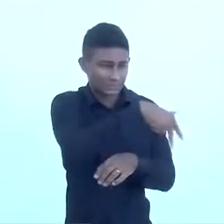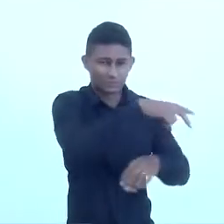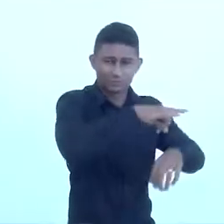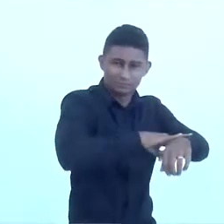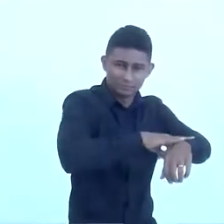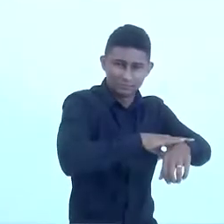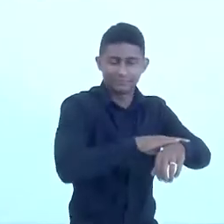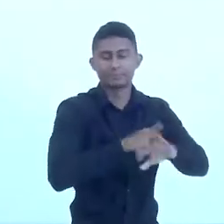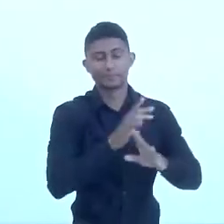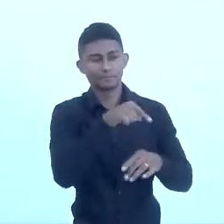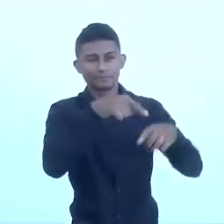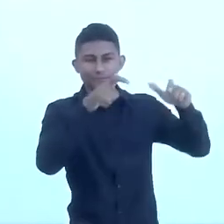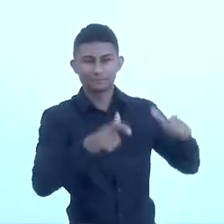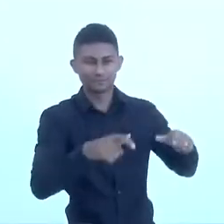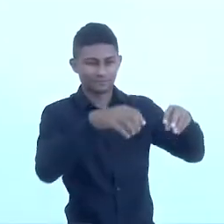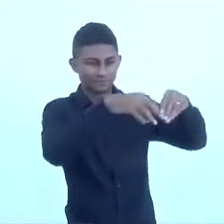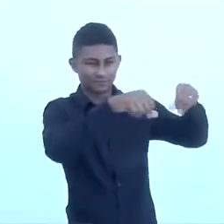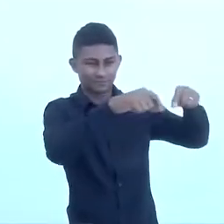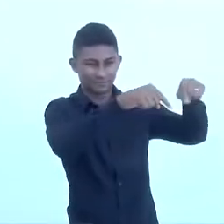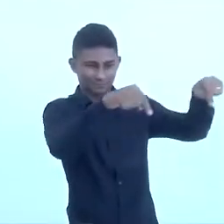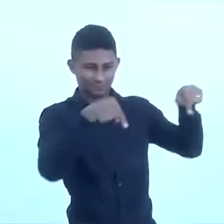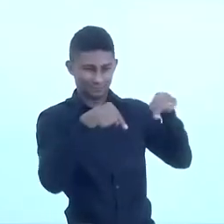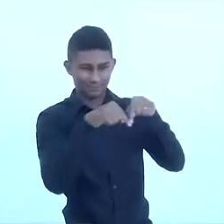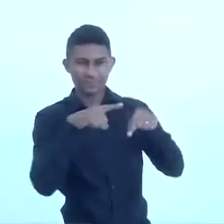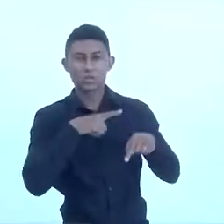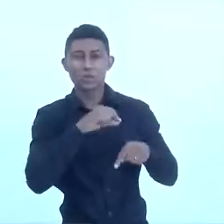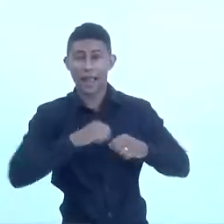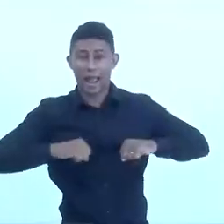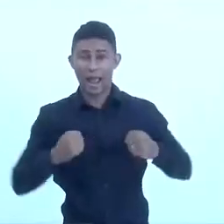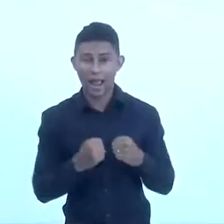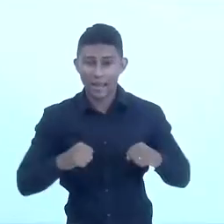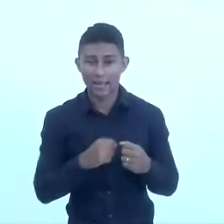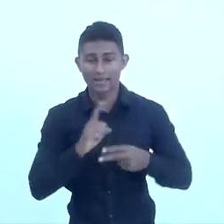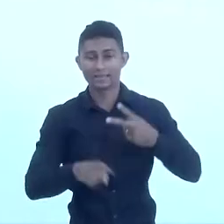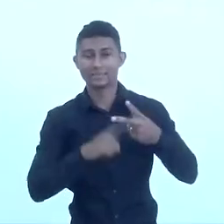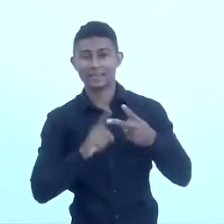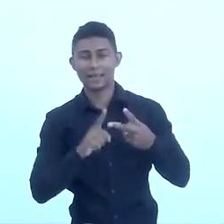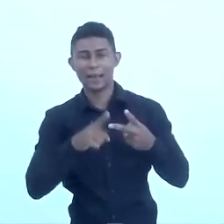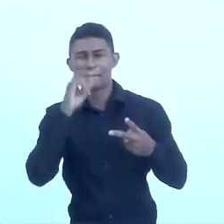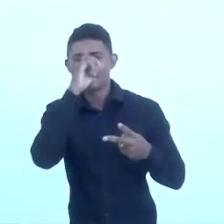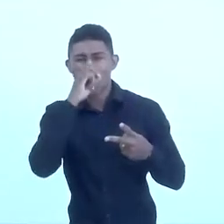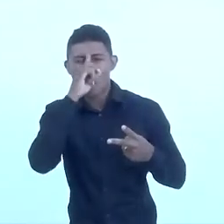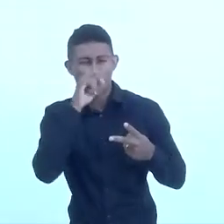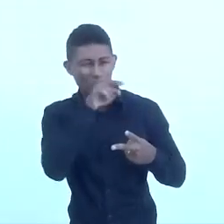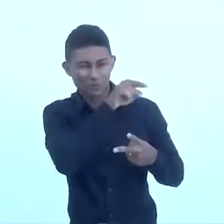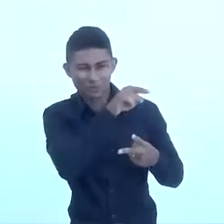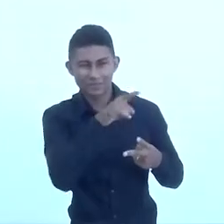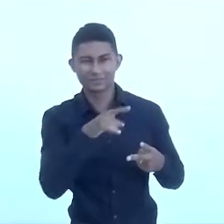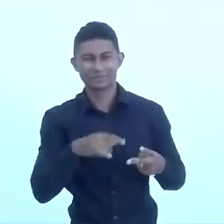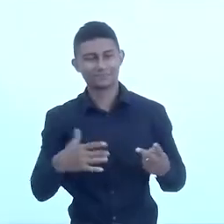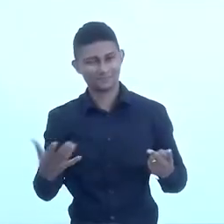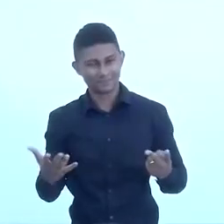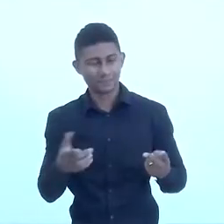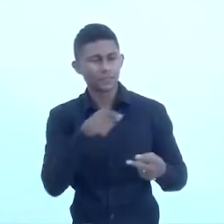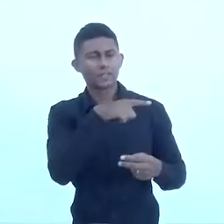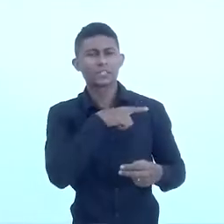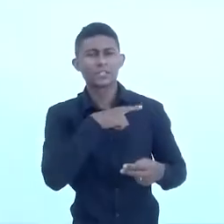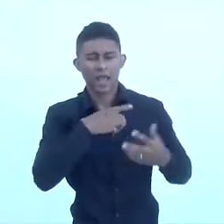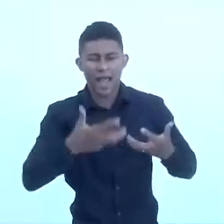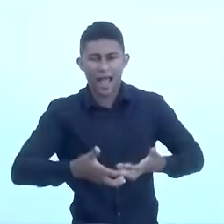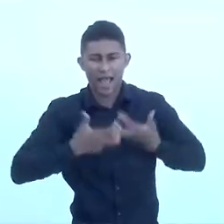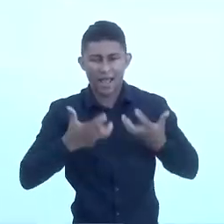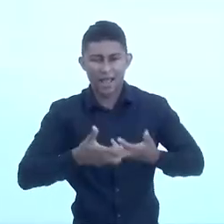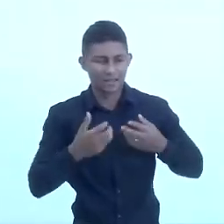quintal, tinha os porcos que meus avós criavam, tinha verduras, porque minha mãe plantava